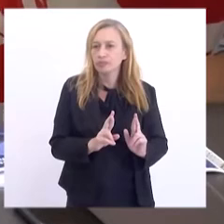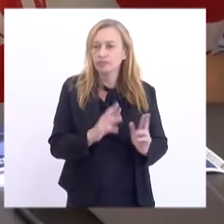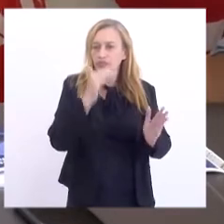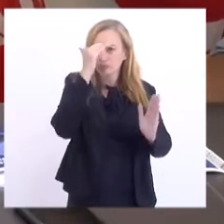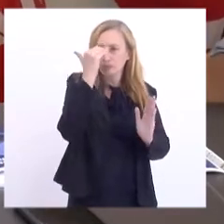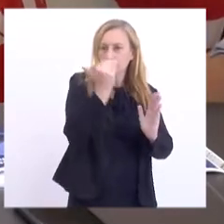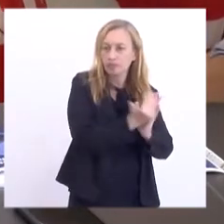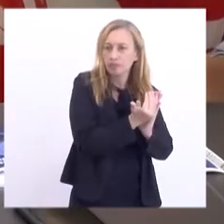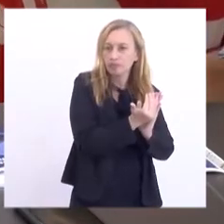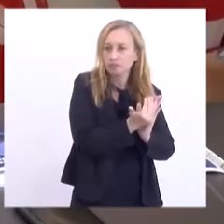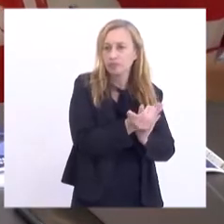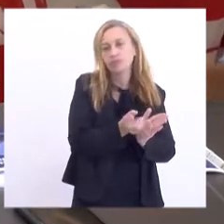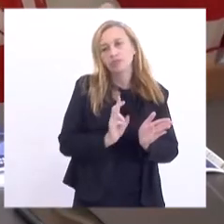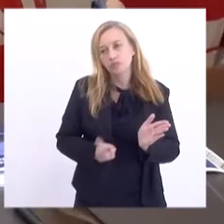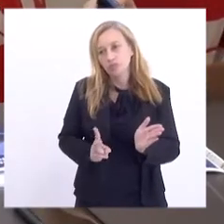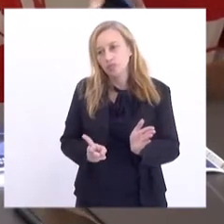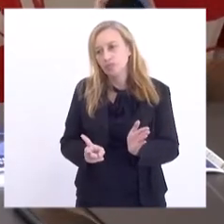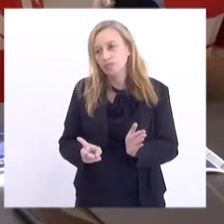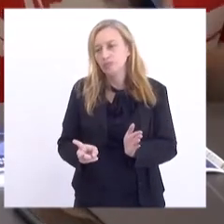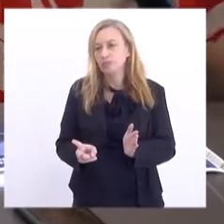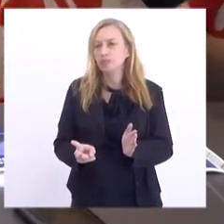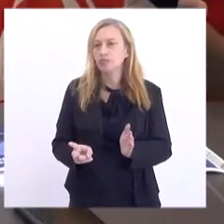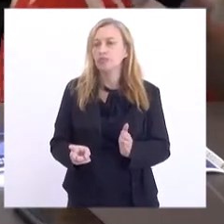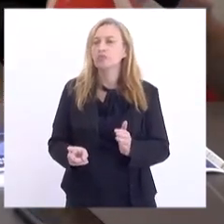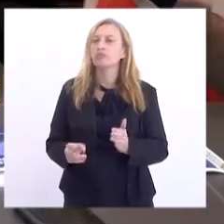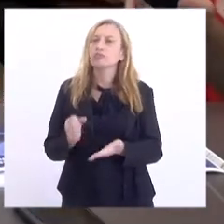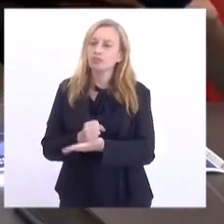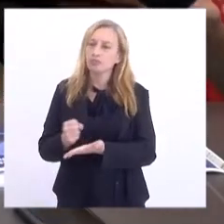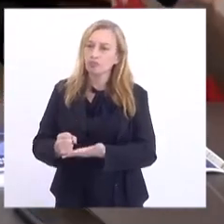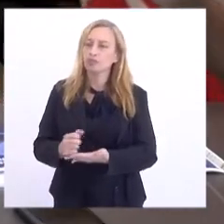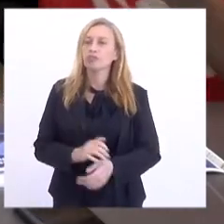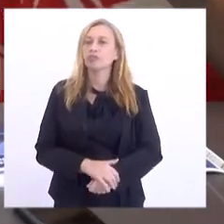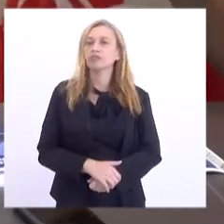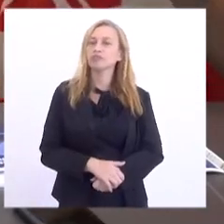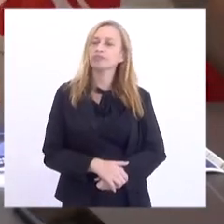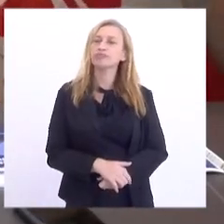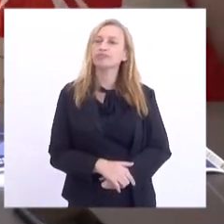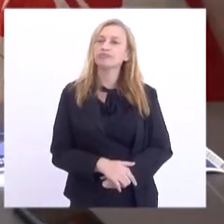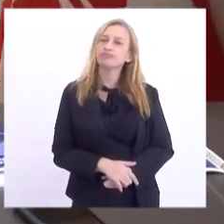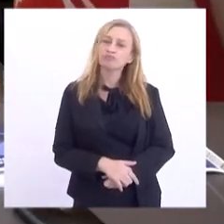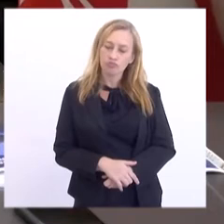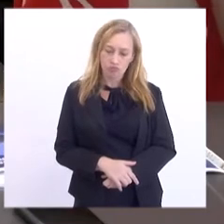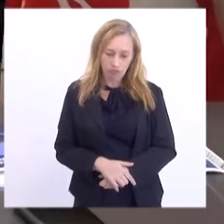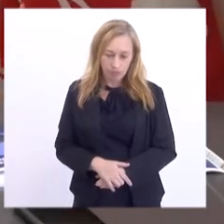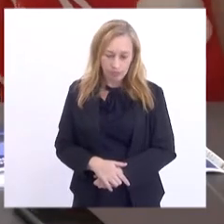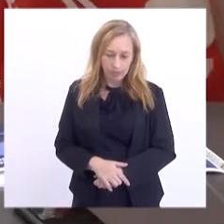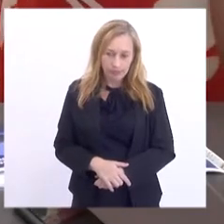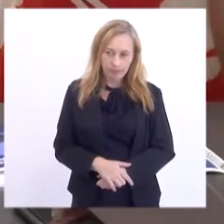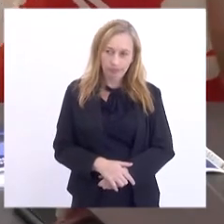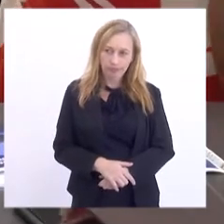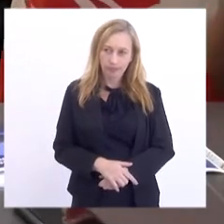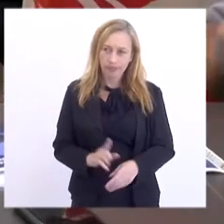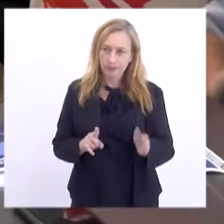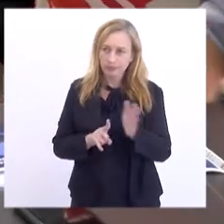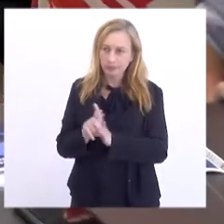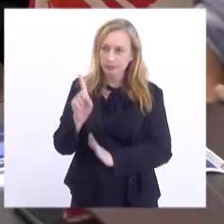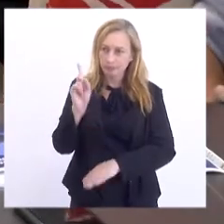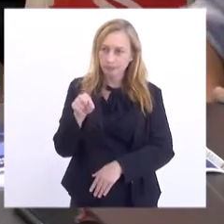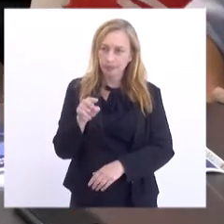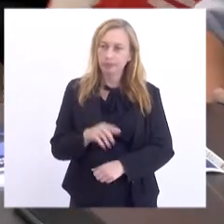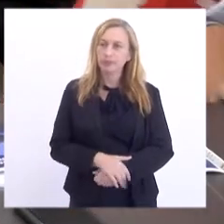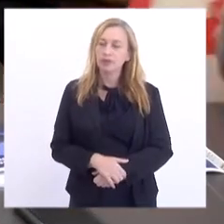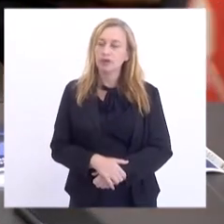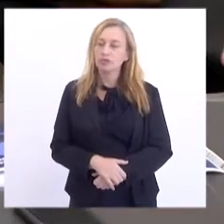como o andamento do de contrato aí eu falo eu pergunta que eu faço é